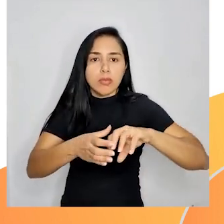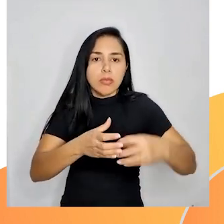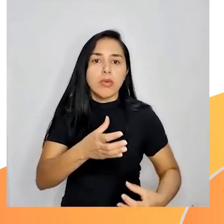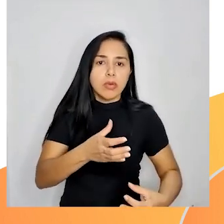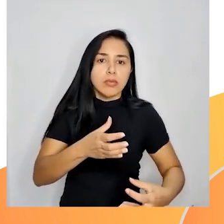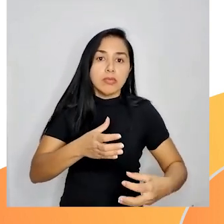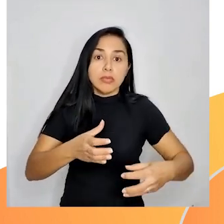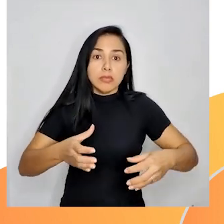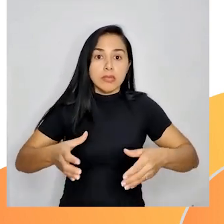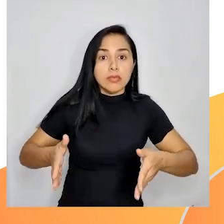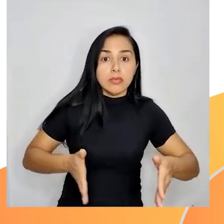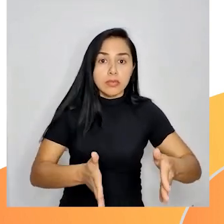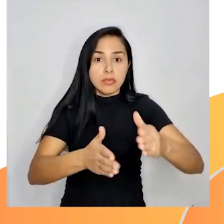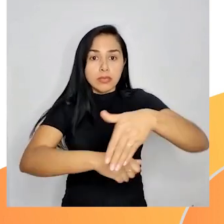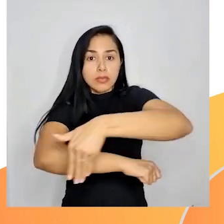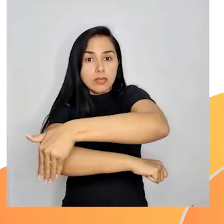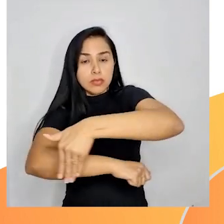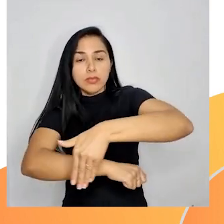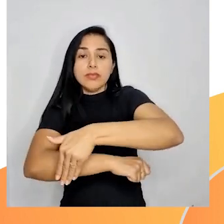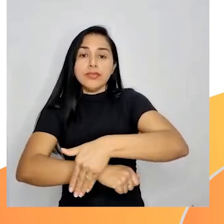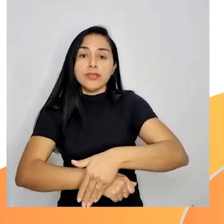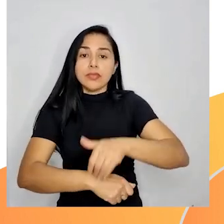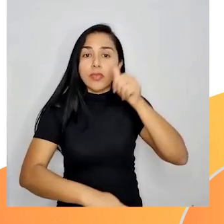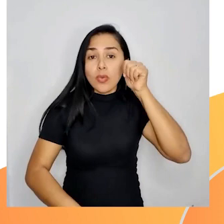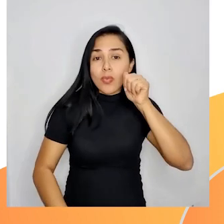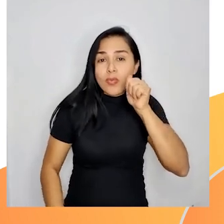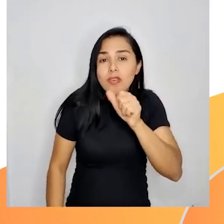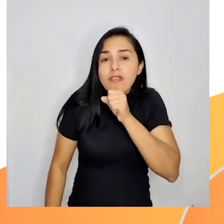recolhe, dobrando-se com um gemido.